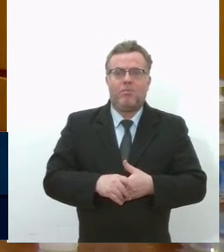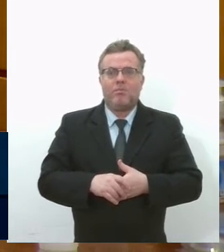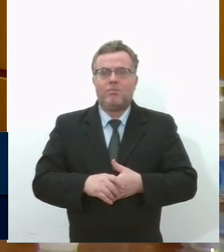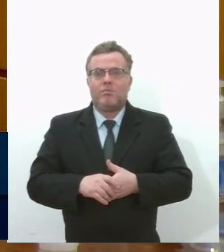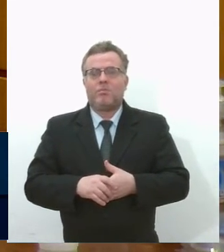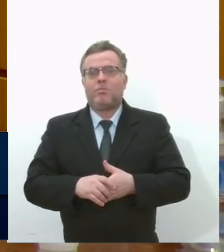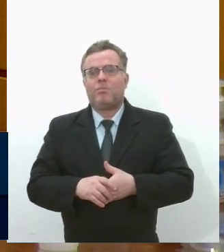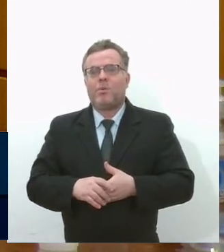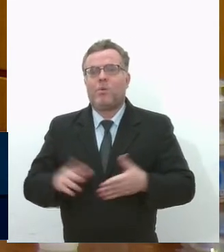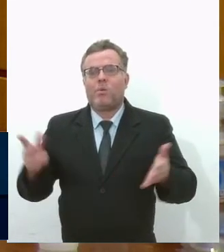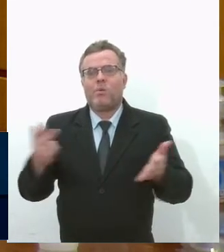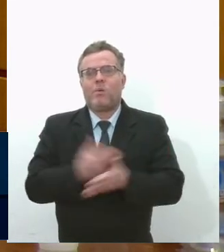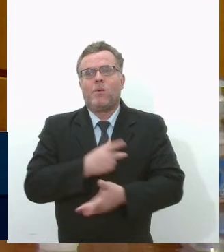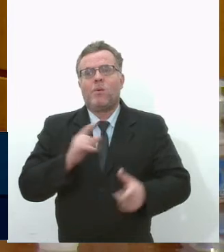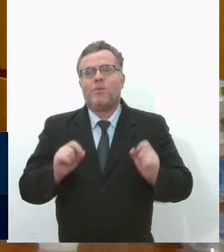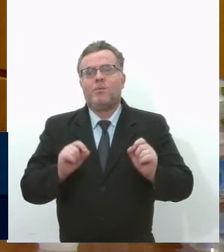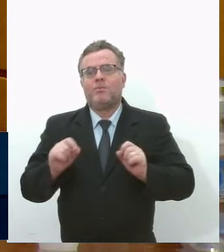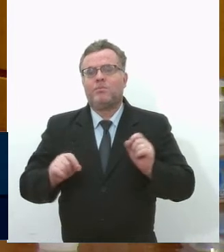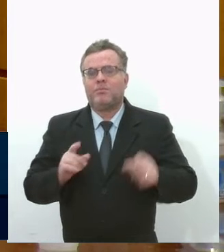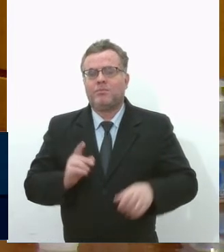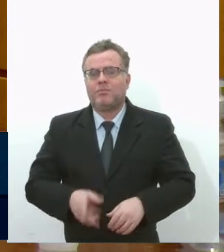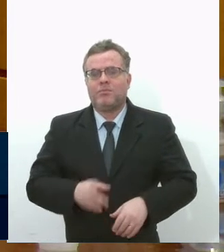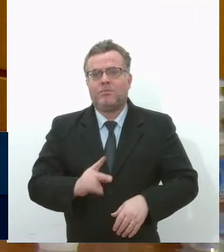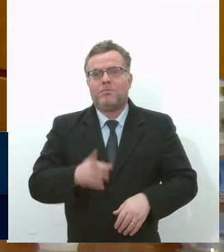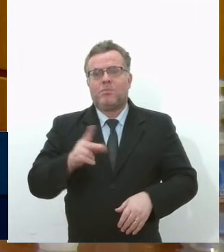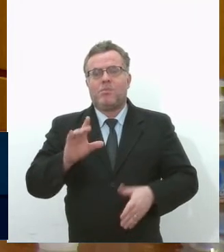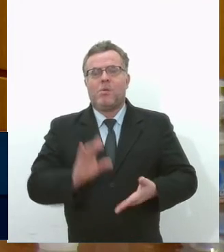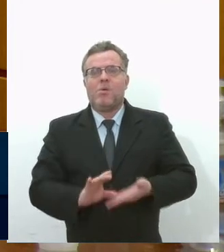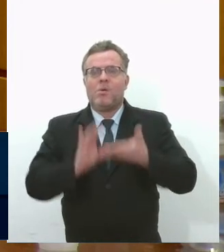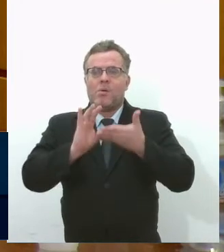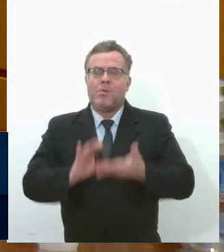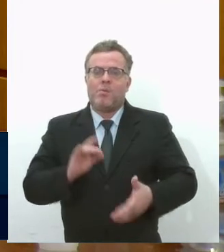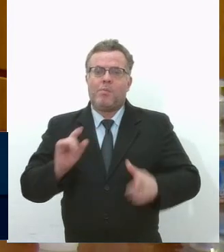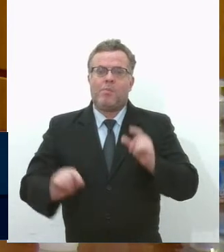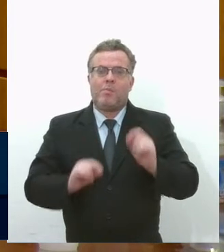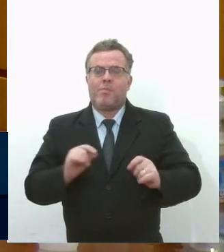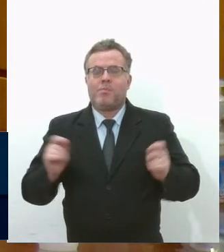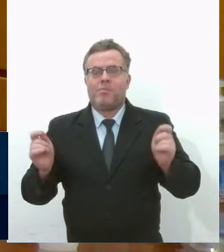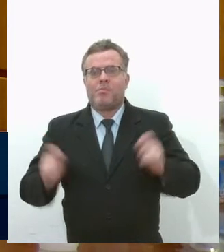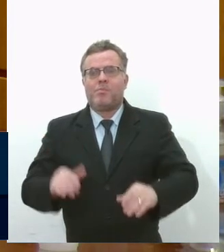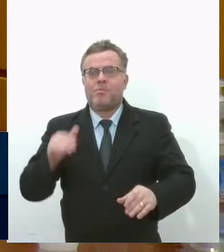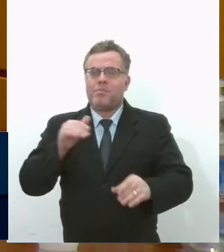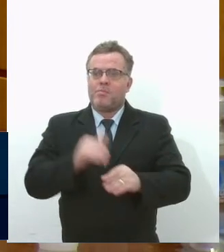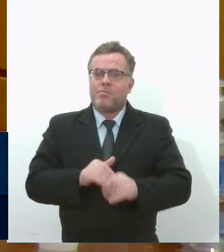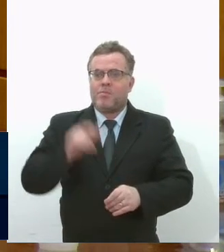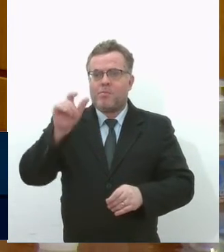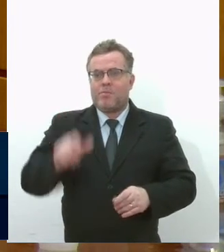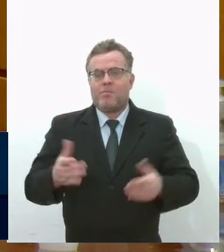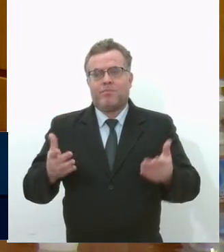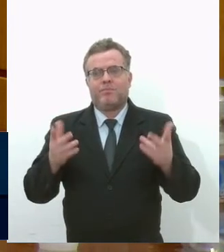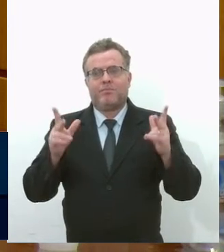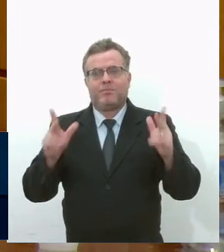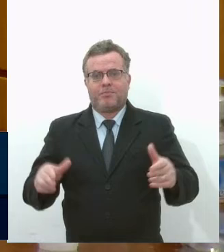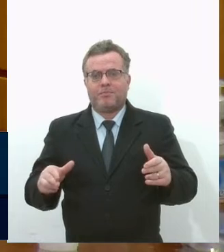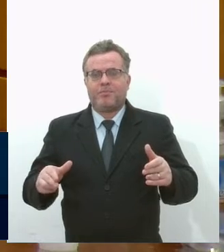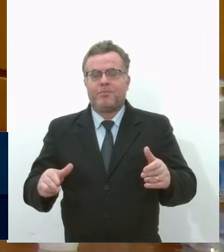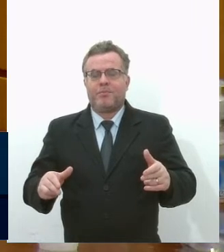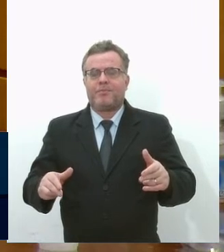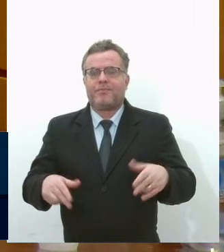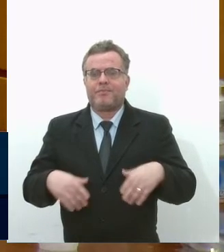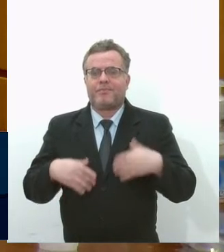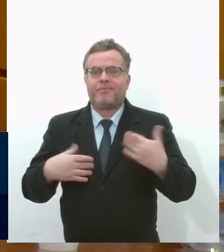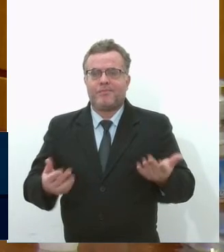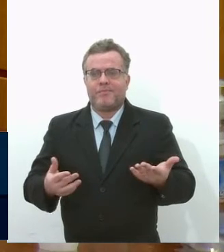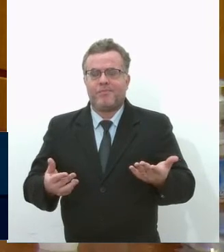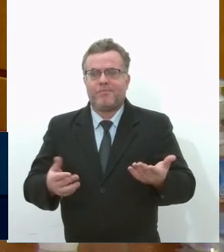que sempre tem nesses conselhos o voto, quando é empatado, o voto de Minerva.